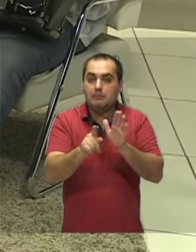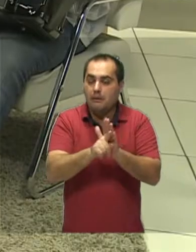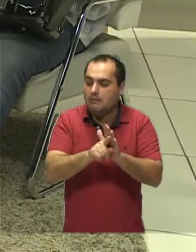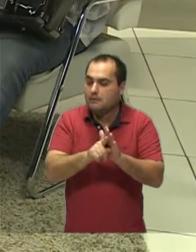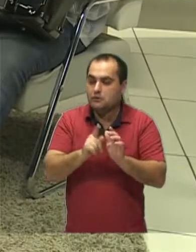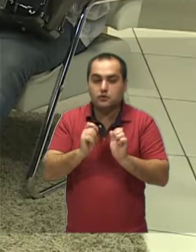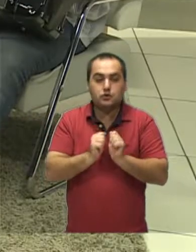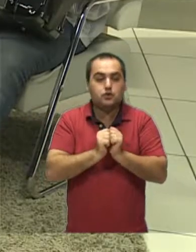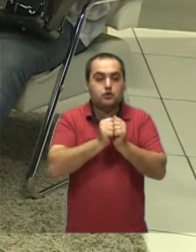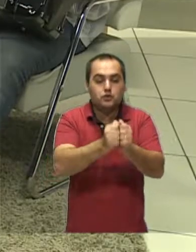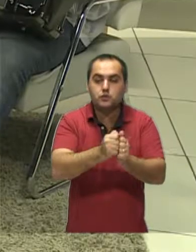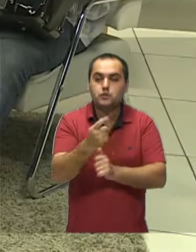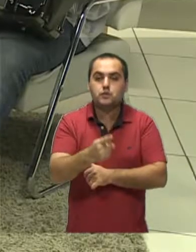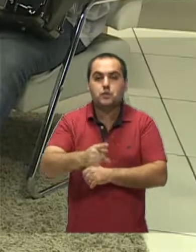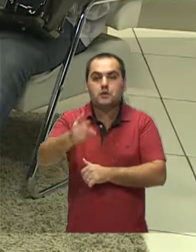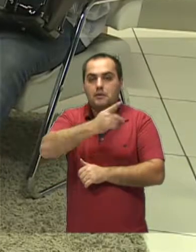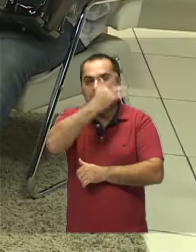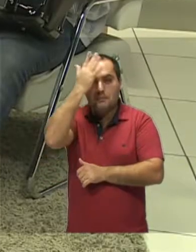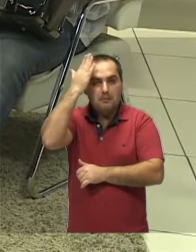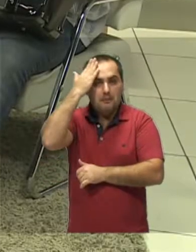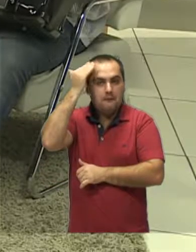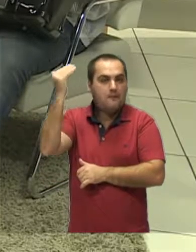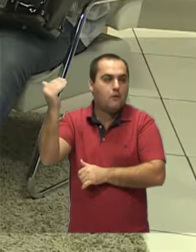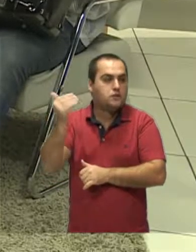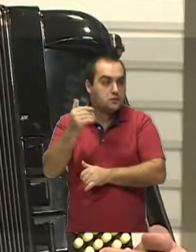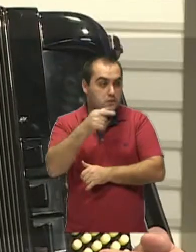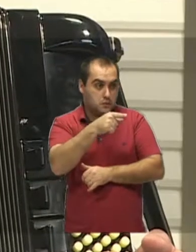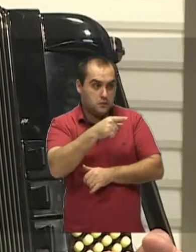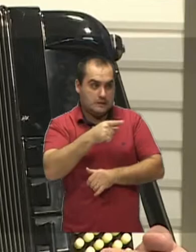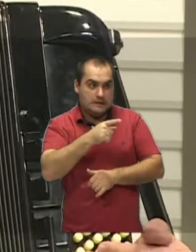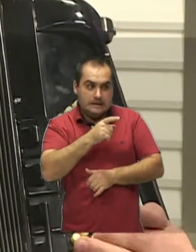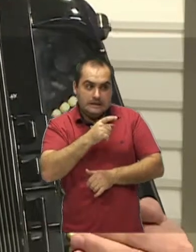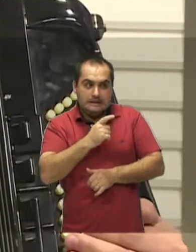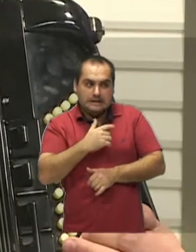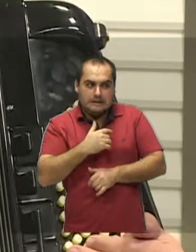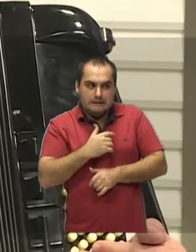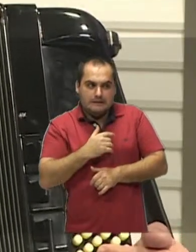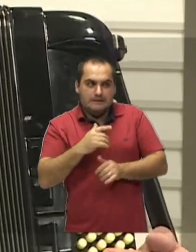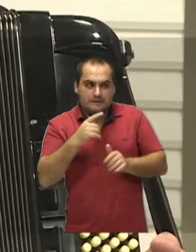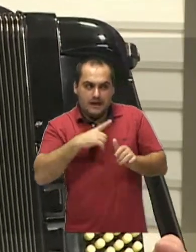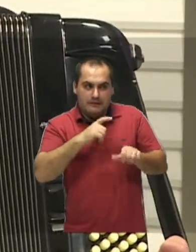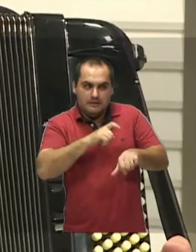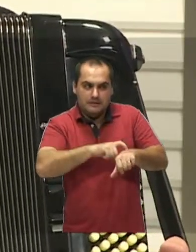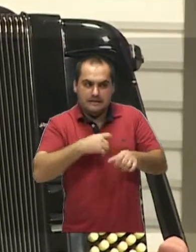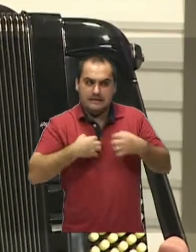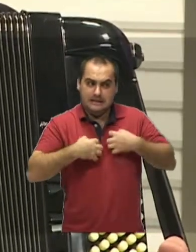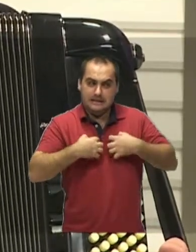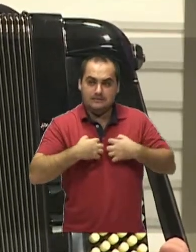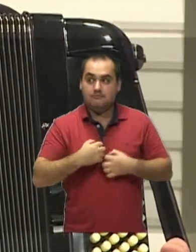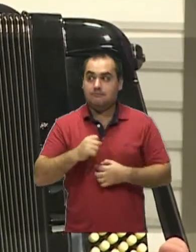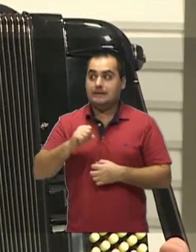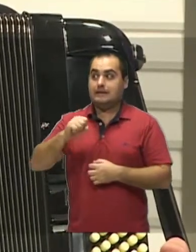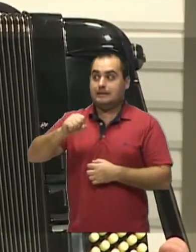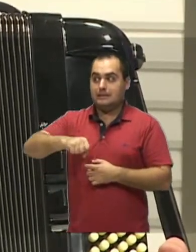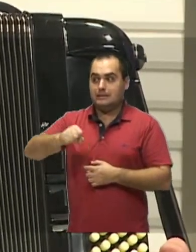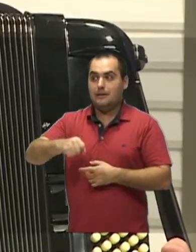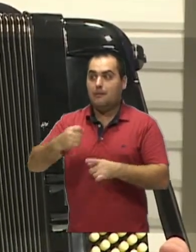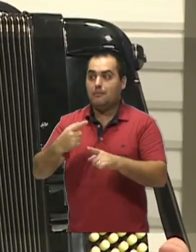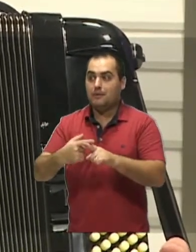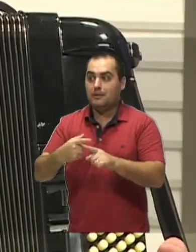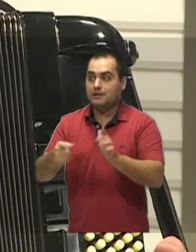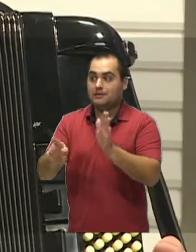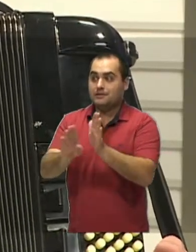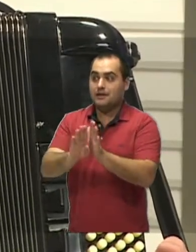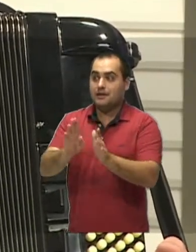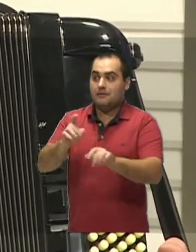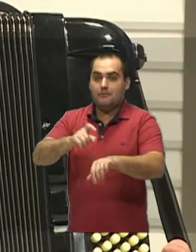e se apresentar junto com essas figuras musicais? A gente tem que respirar fundo, porque daí é um momento de emoção, de